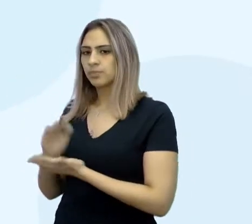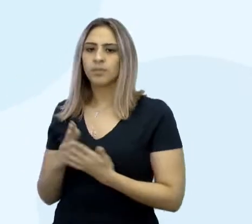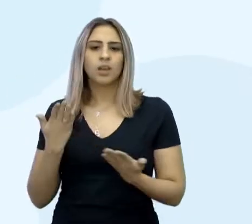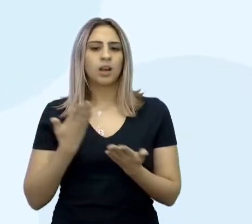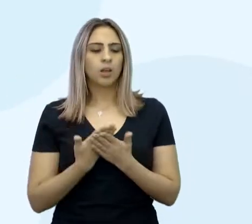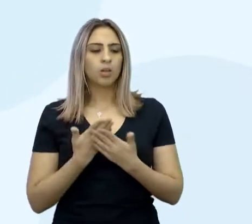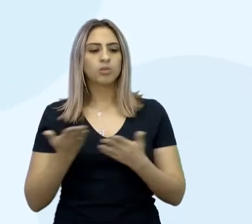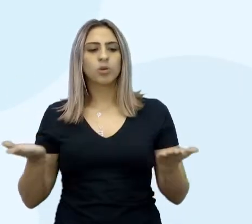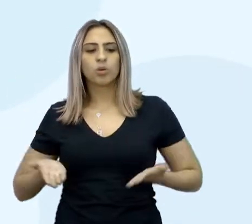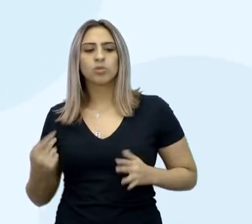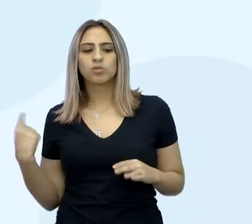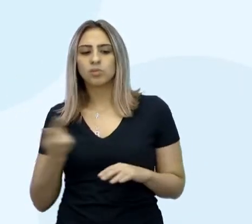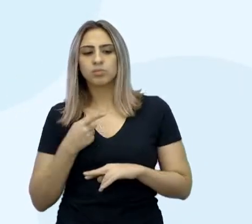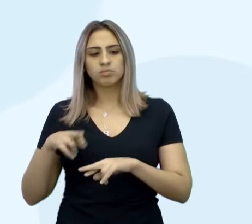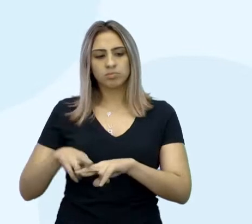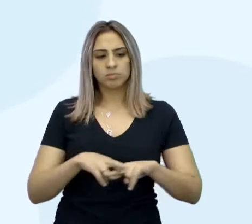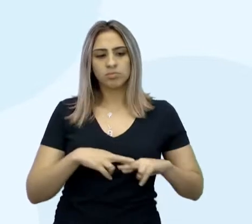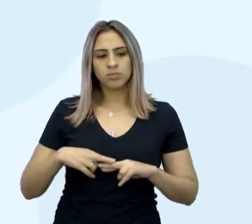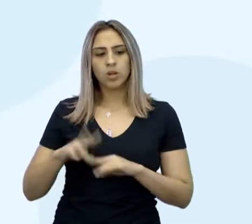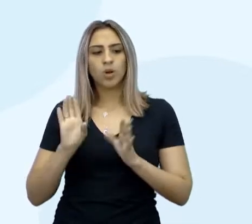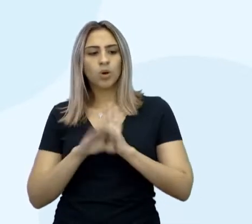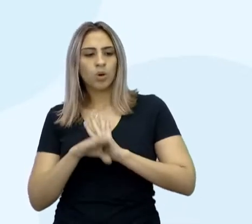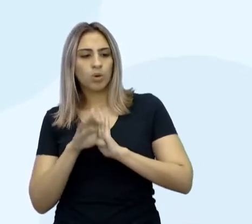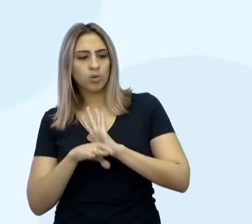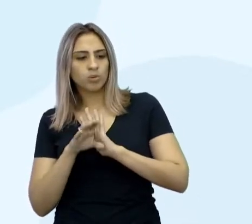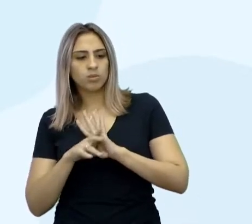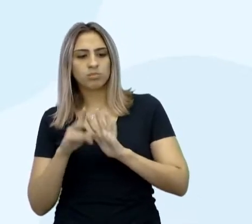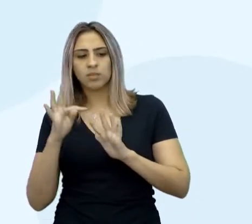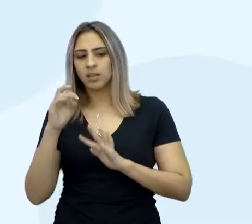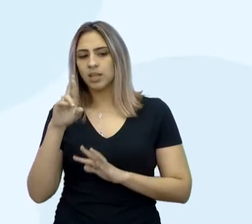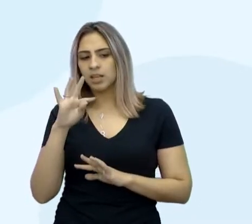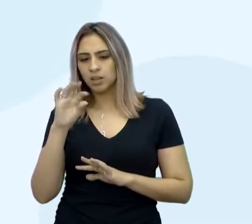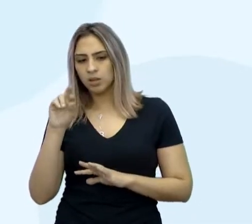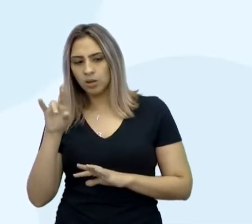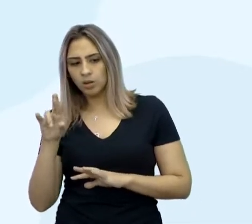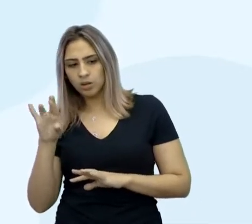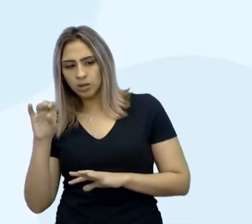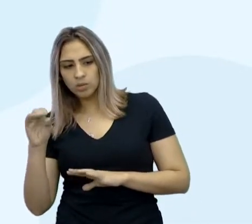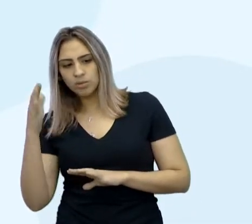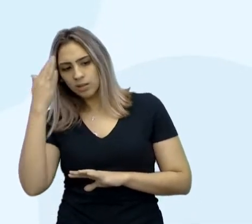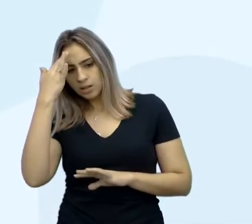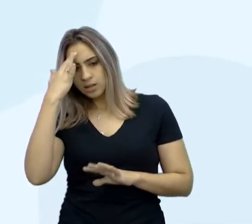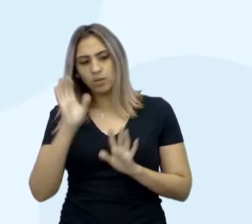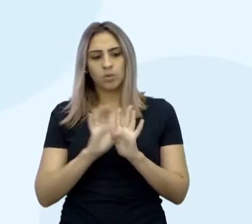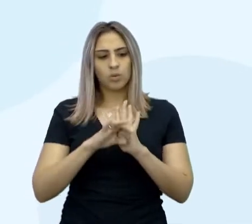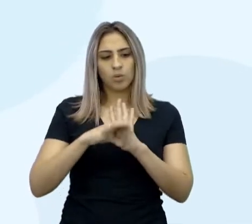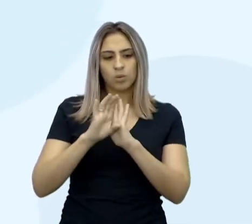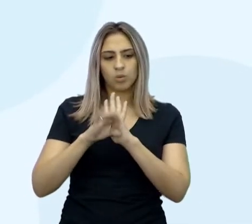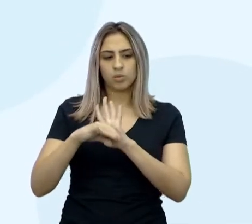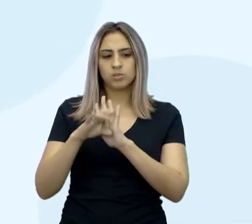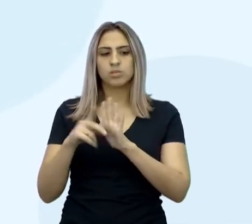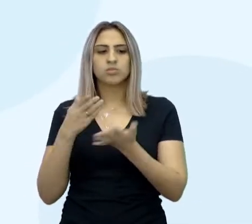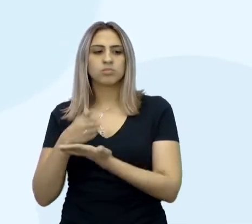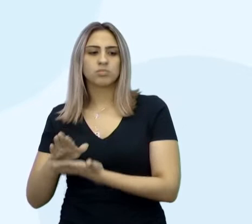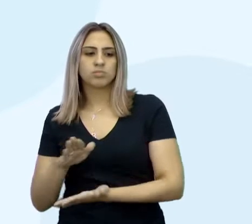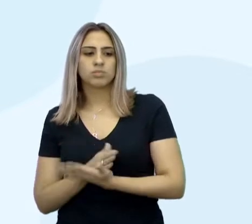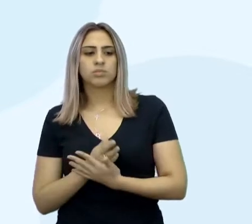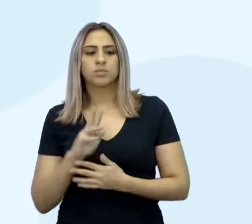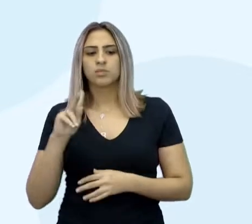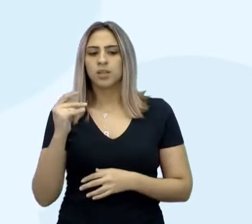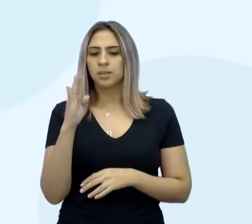hoje nós vamos rever aí o conceito de território e entender o conceito de suas divisões no